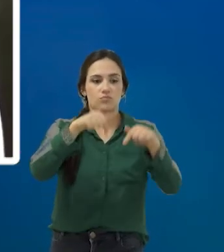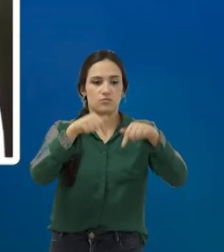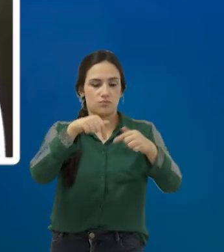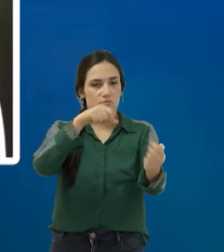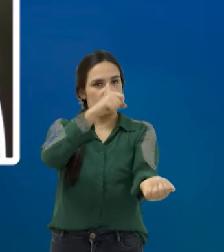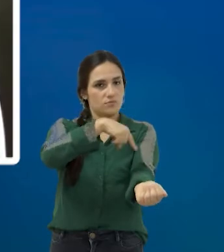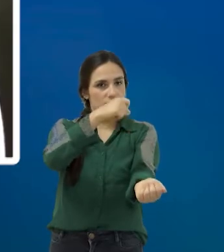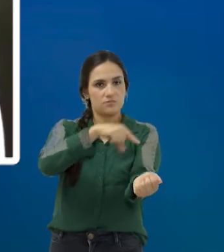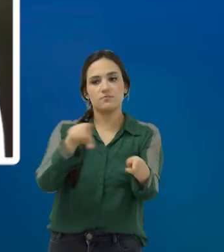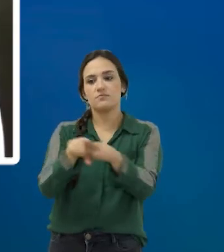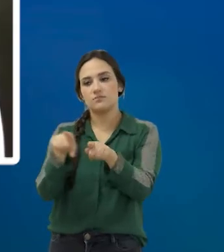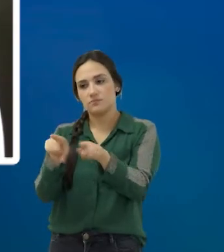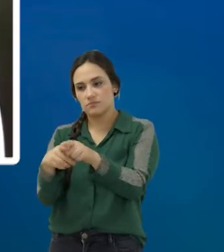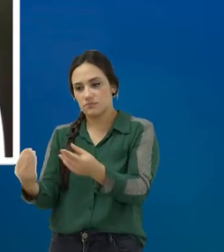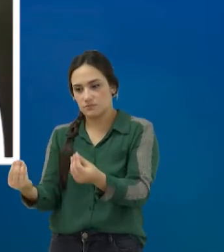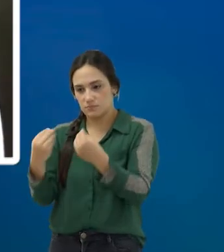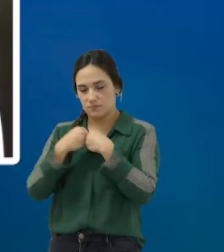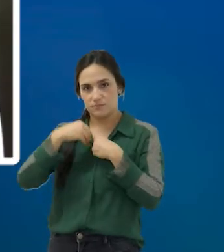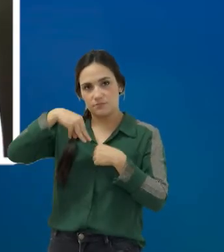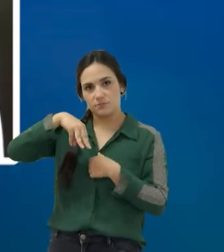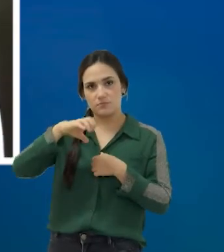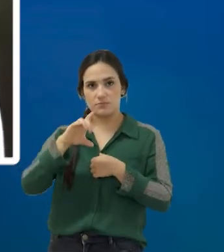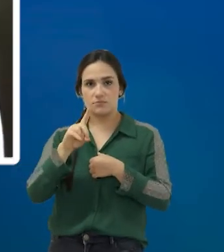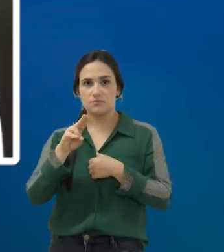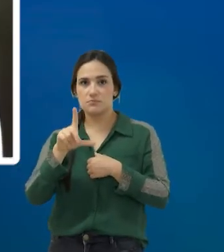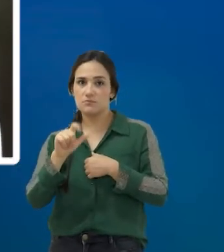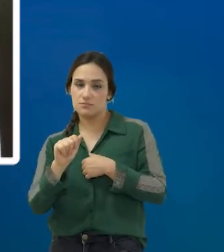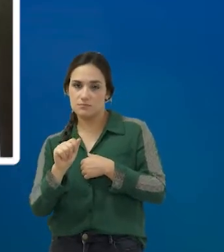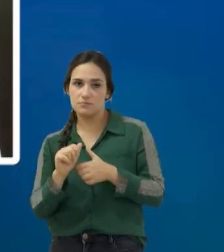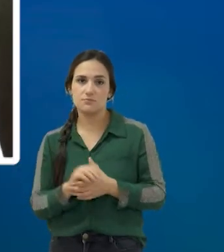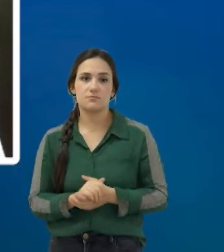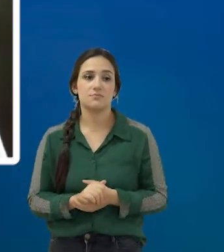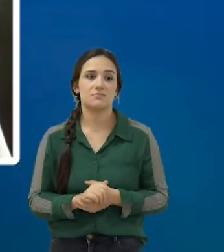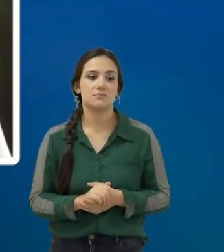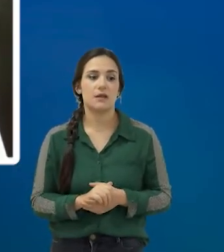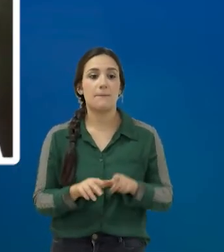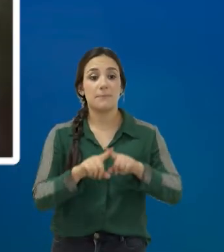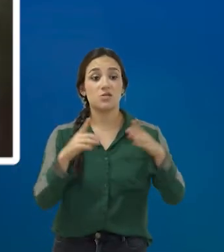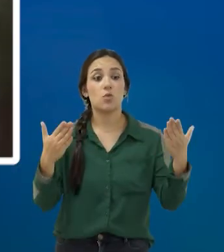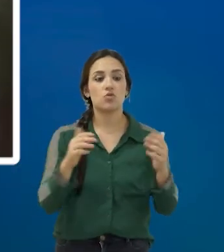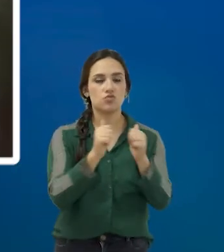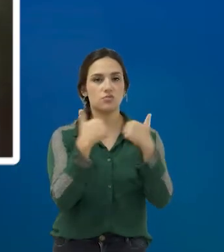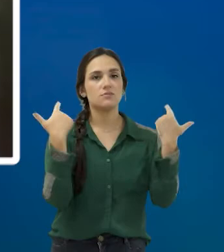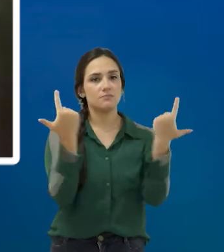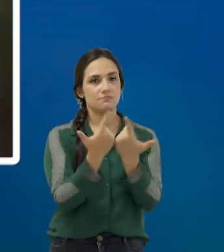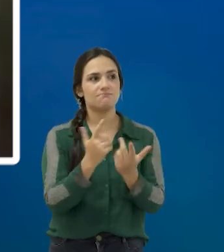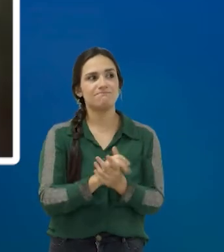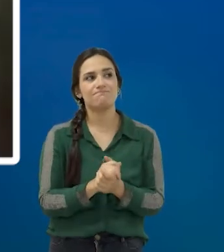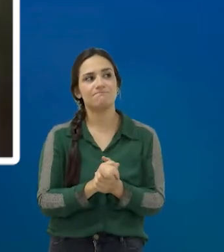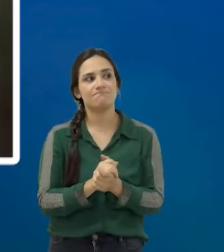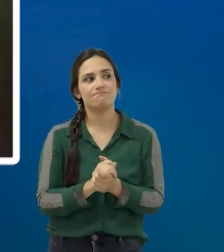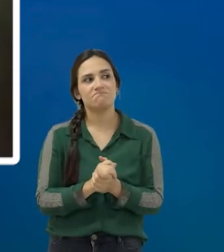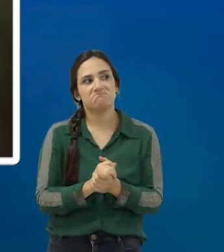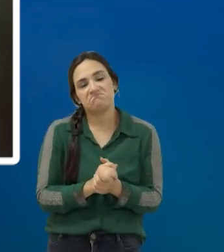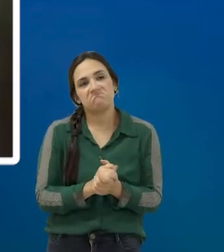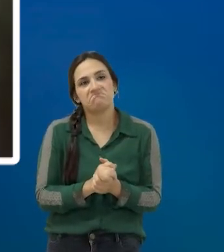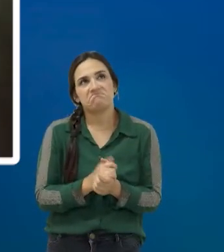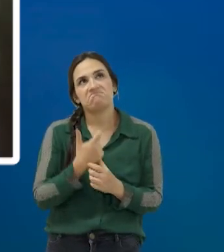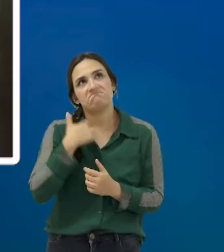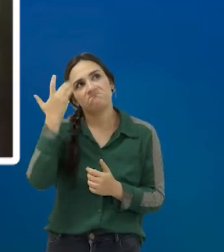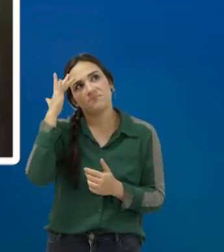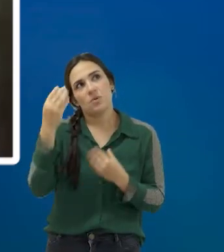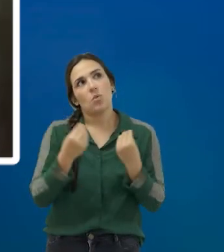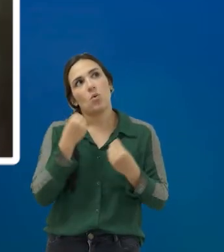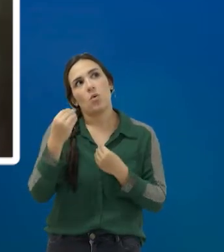tanto a quimioterapia quanto o transplante. Então, assim, é o poder público. Agora, do ponto de vista de uma casa de leis, do legislativo, agora não me